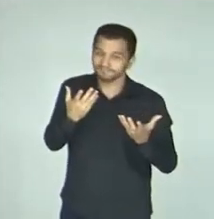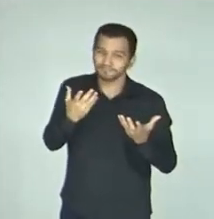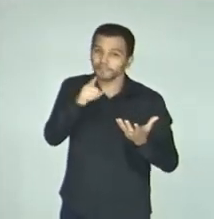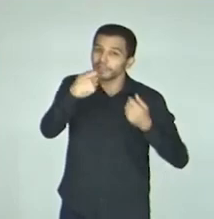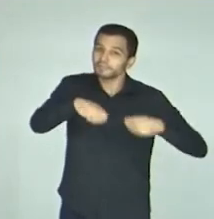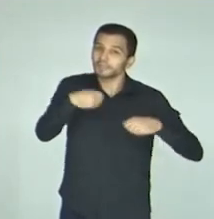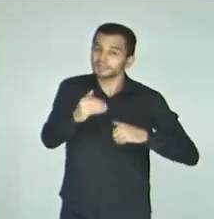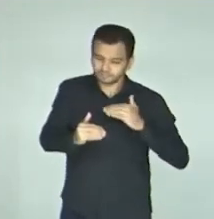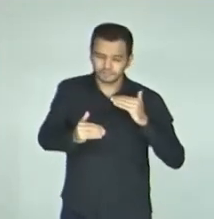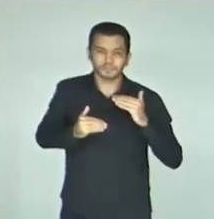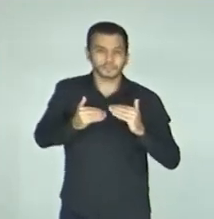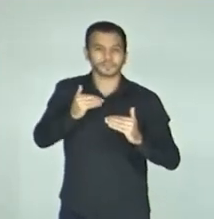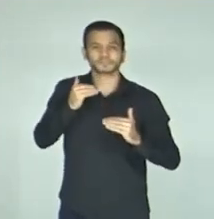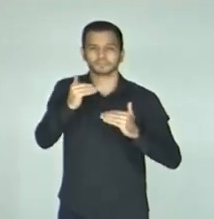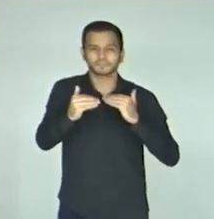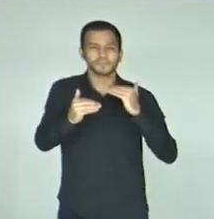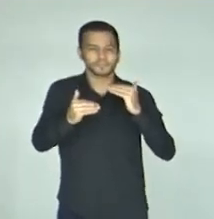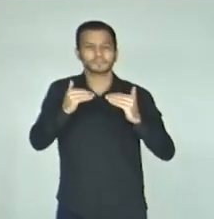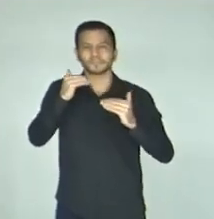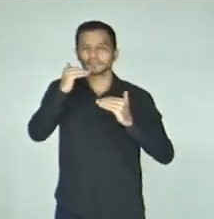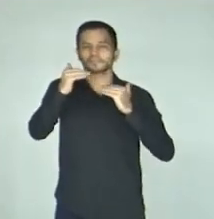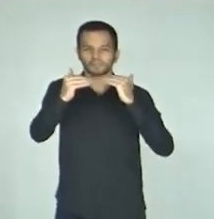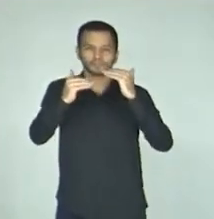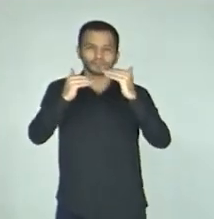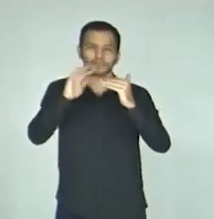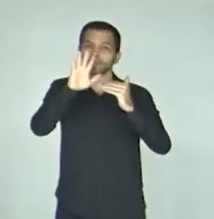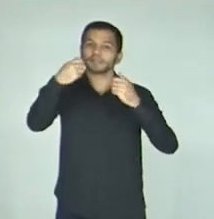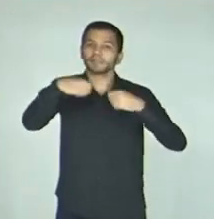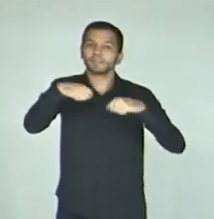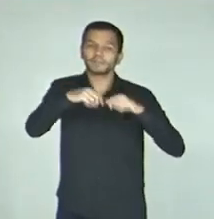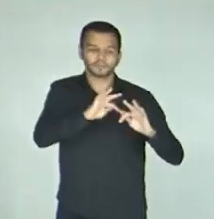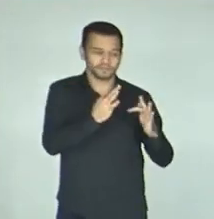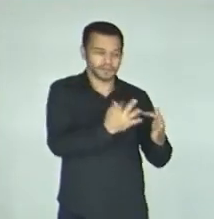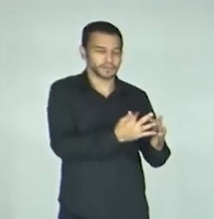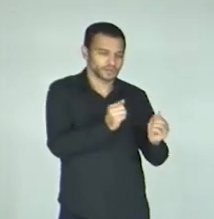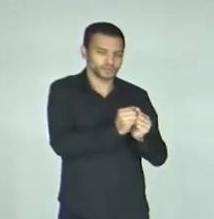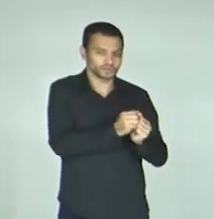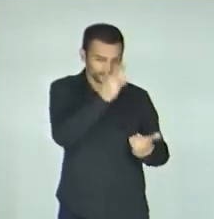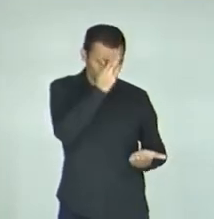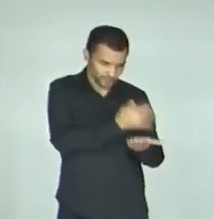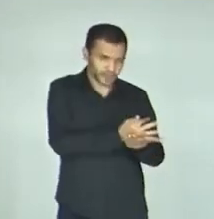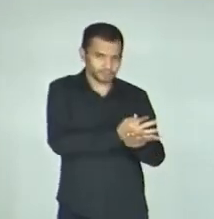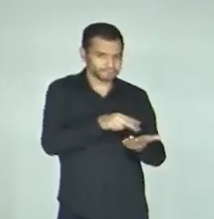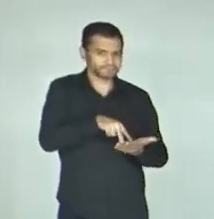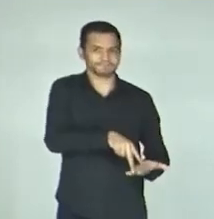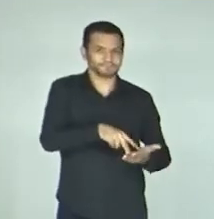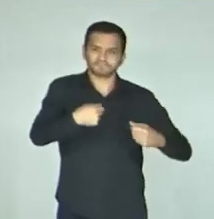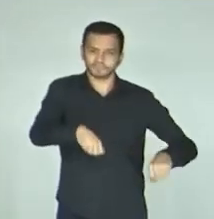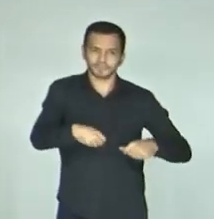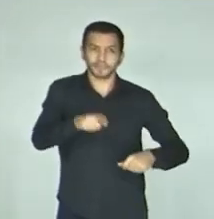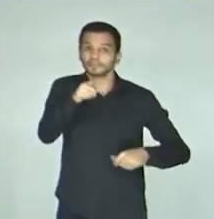avance na vida sem deixar sua família estagnar na fé e